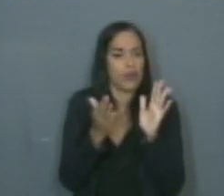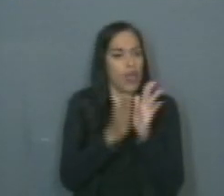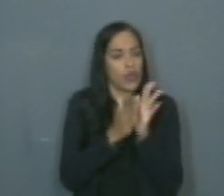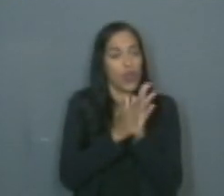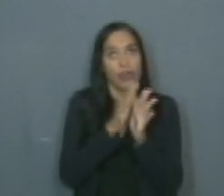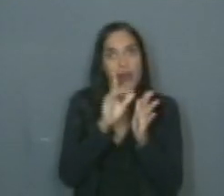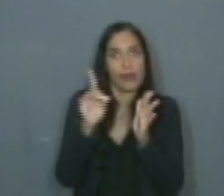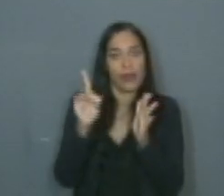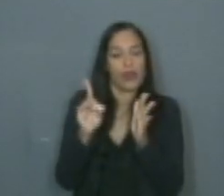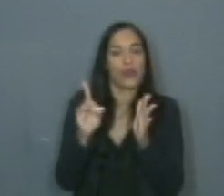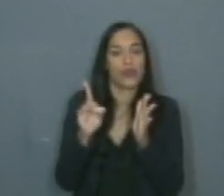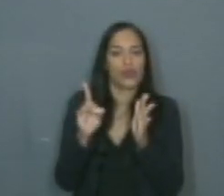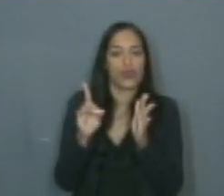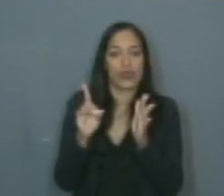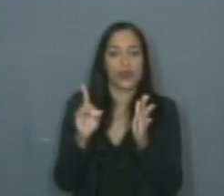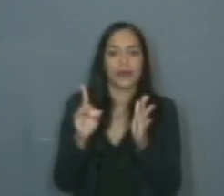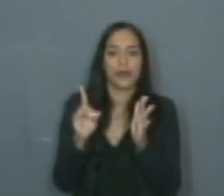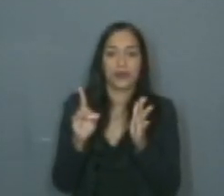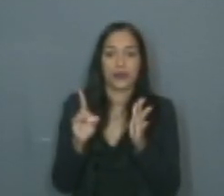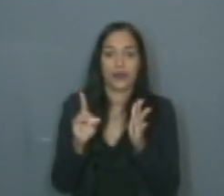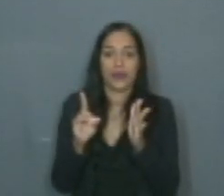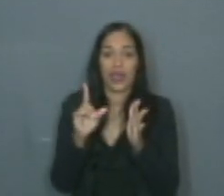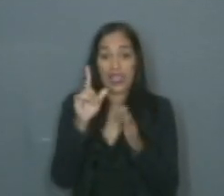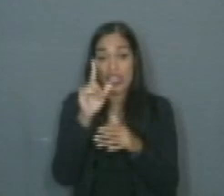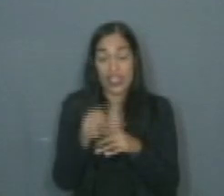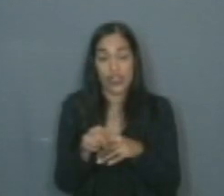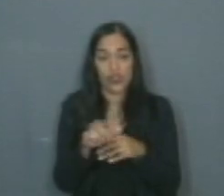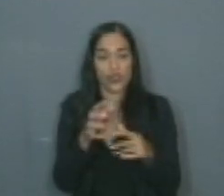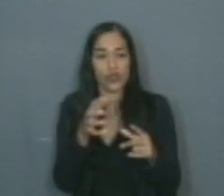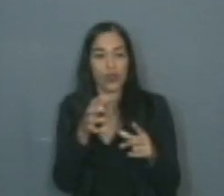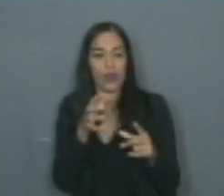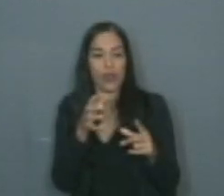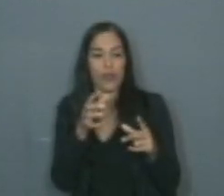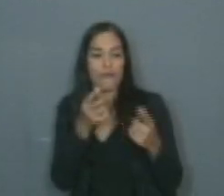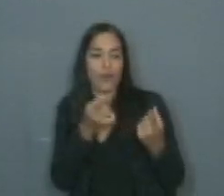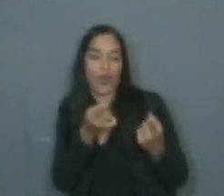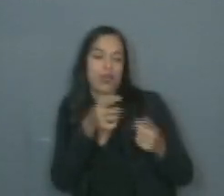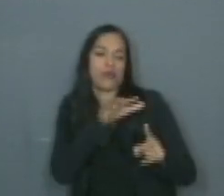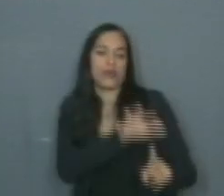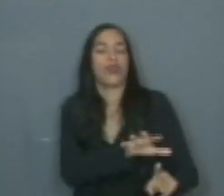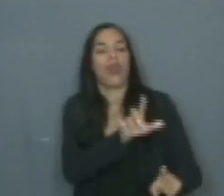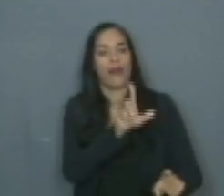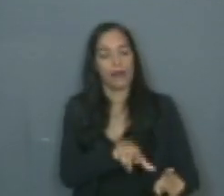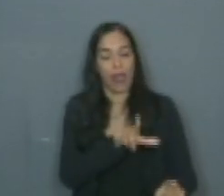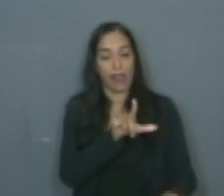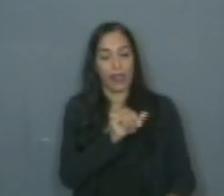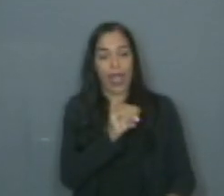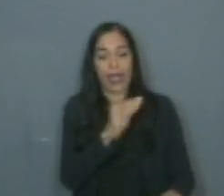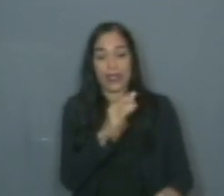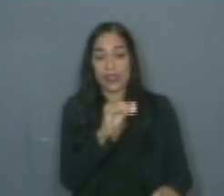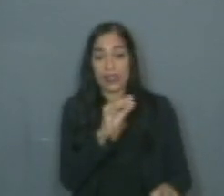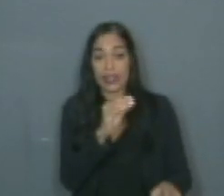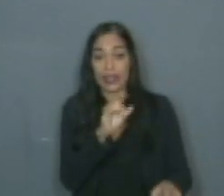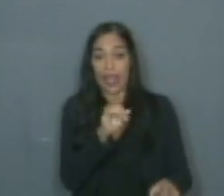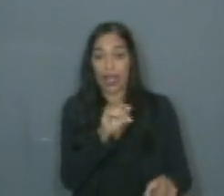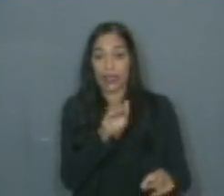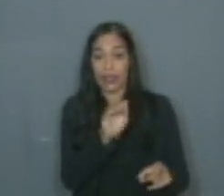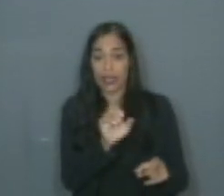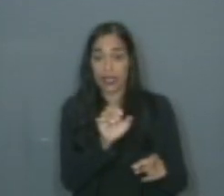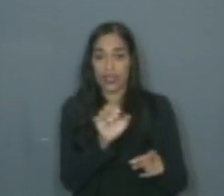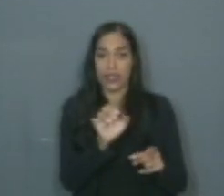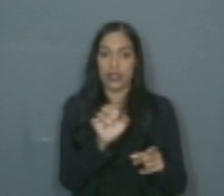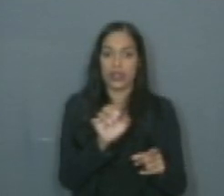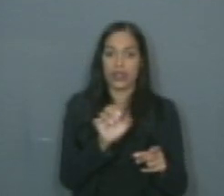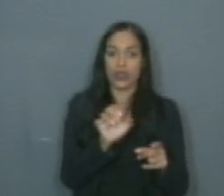por exemplo, isso feria a laicidade do Estado. Além de anticristãos, não sabem definir nem o